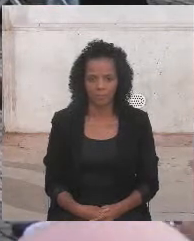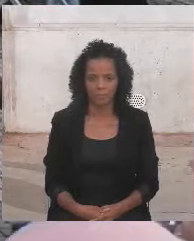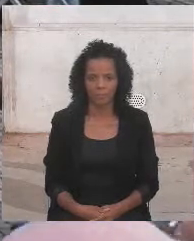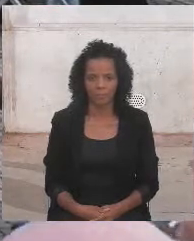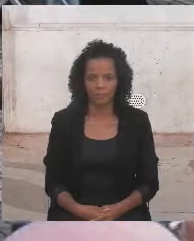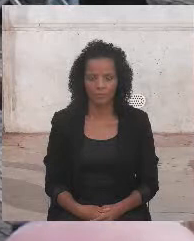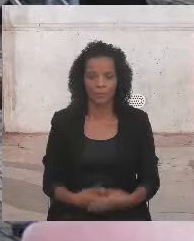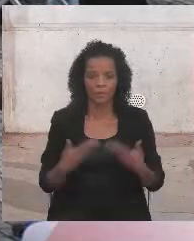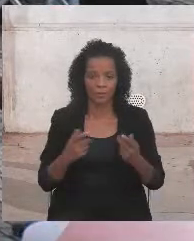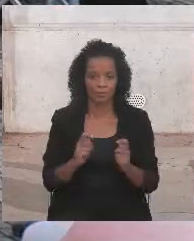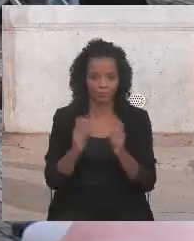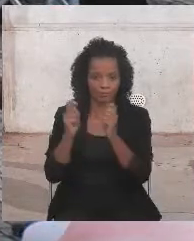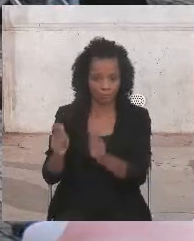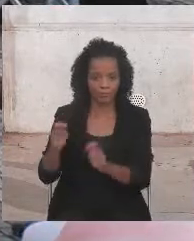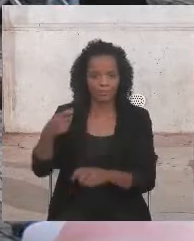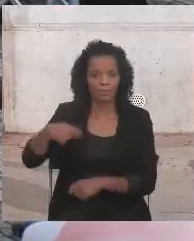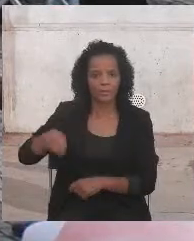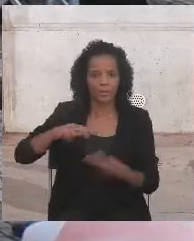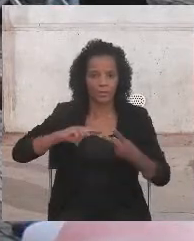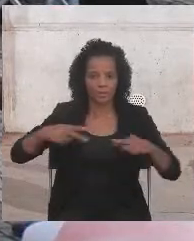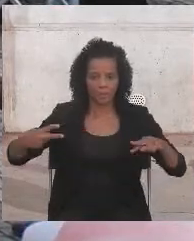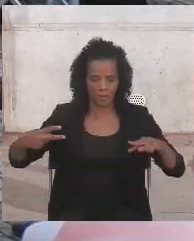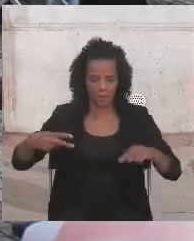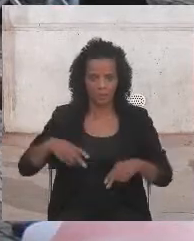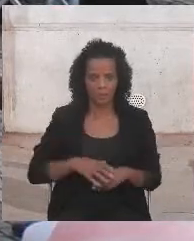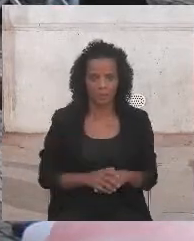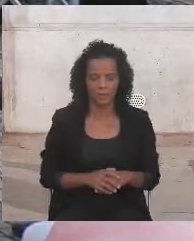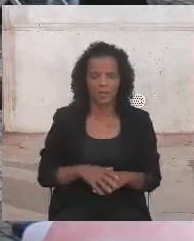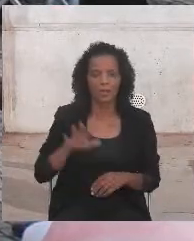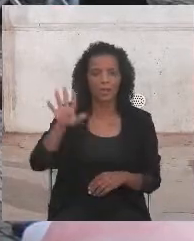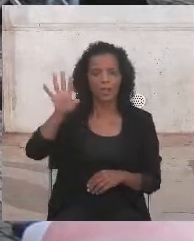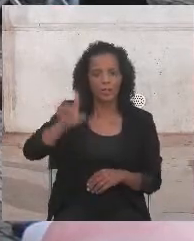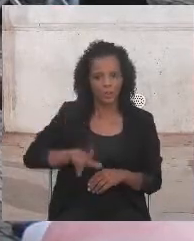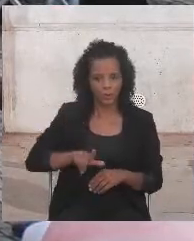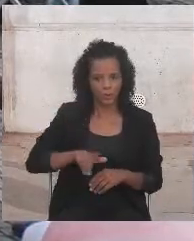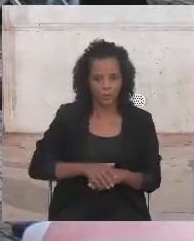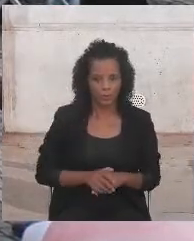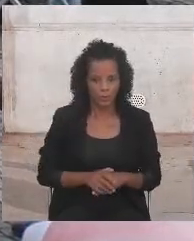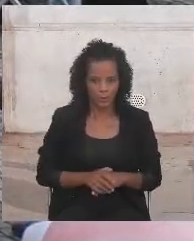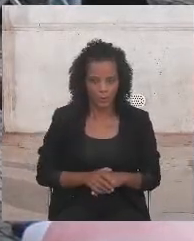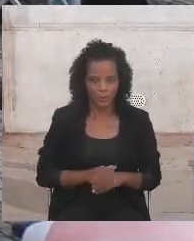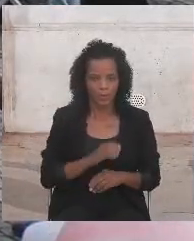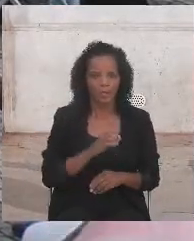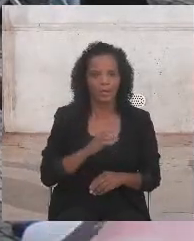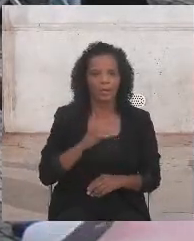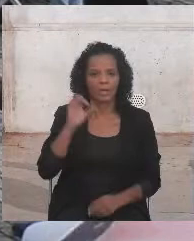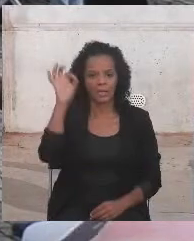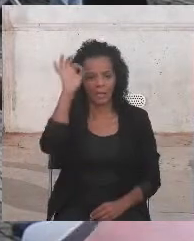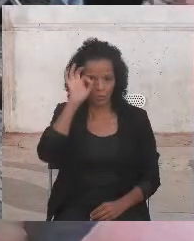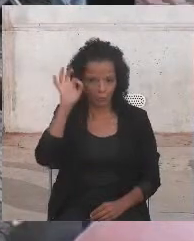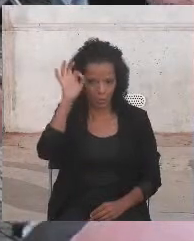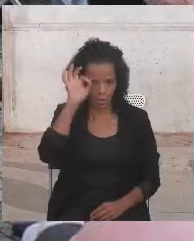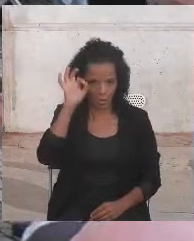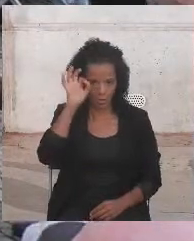Vai usar da palavra o Presidente da Câmara Municipal de Lisboa, Carlos Moedas.